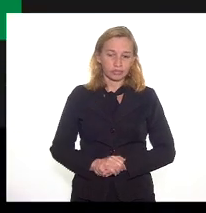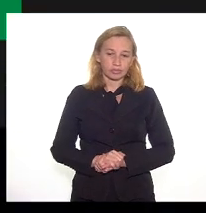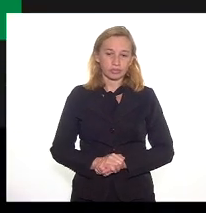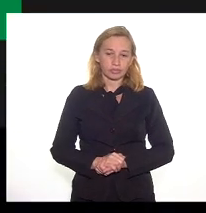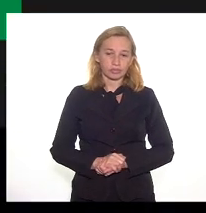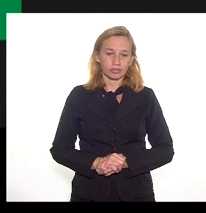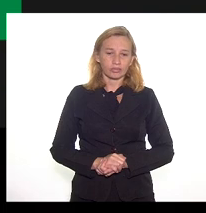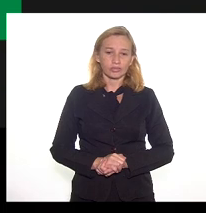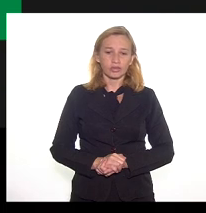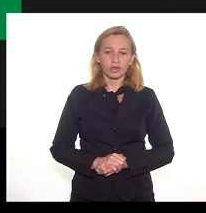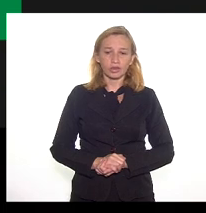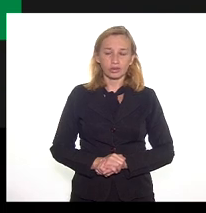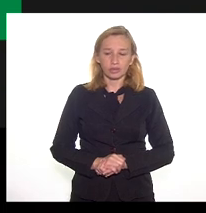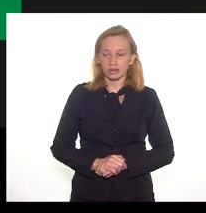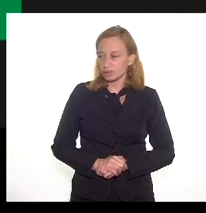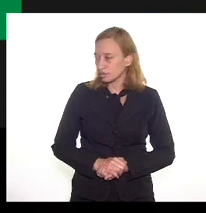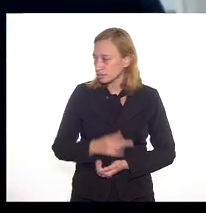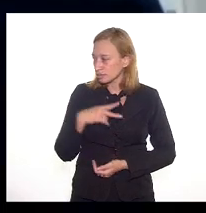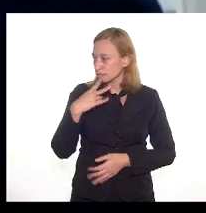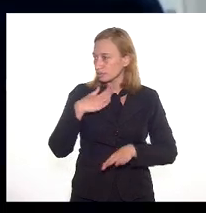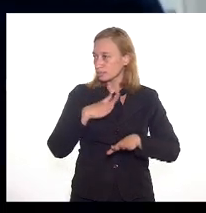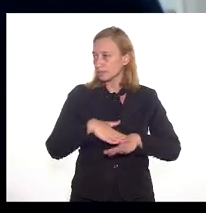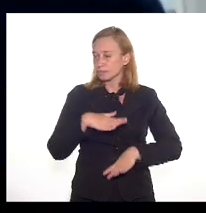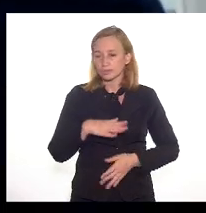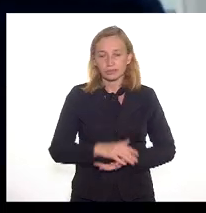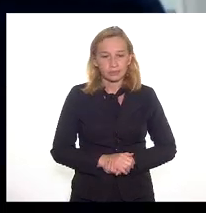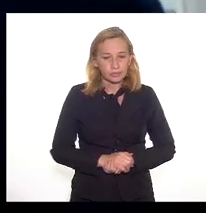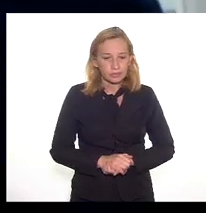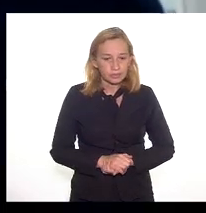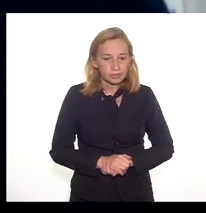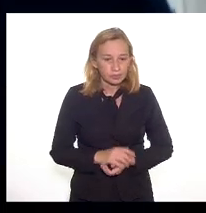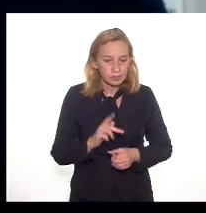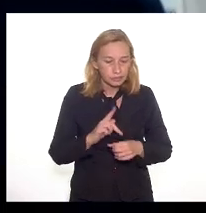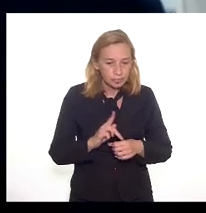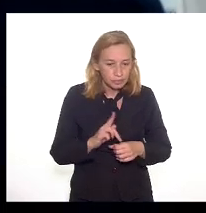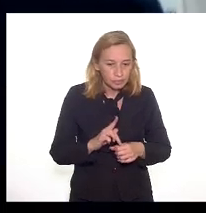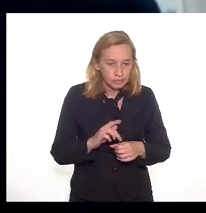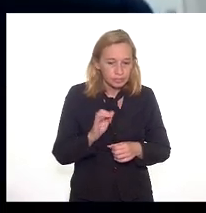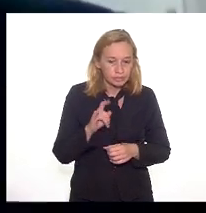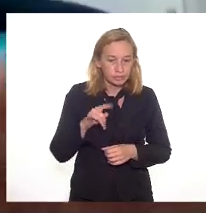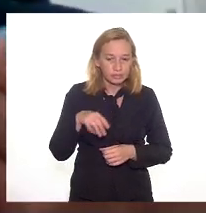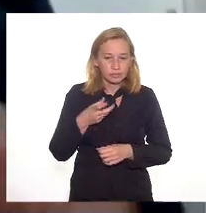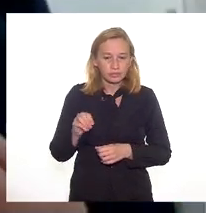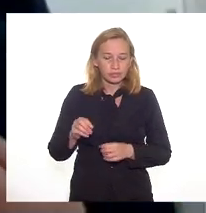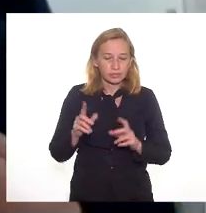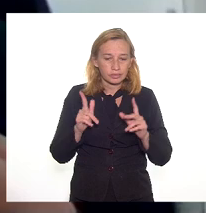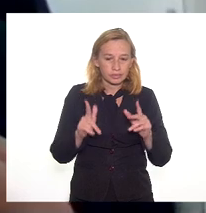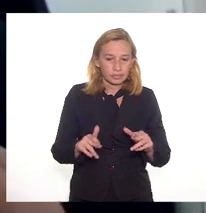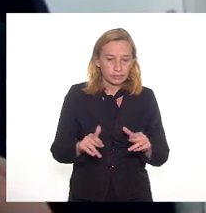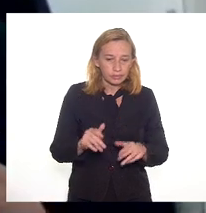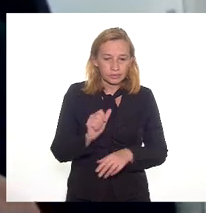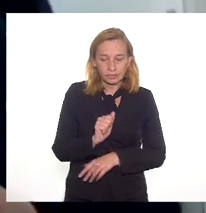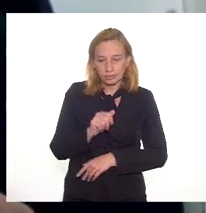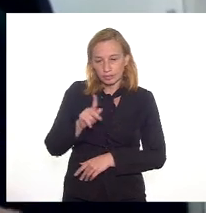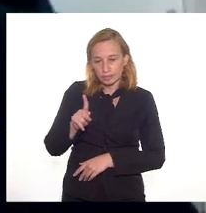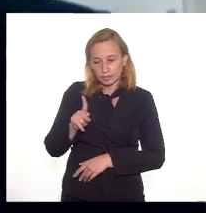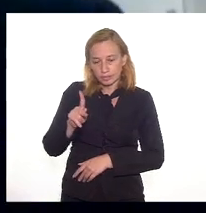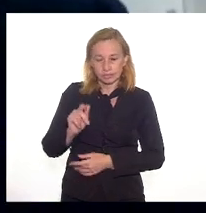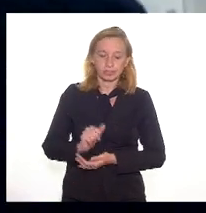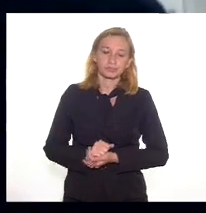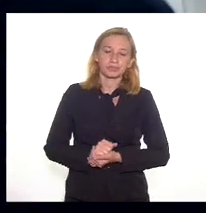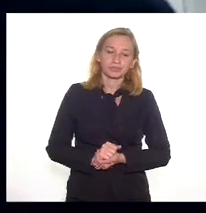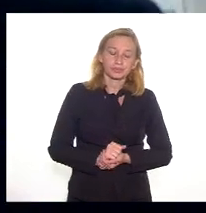dar algumas informações a mais. A Petrobras ela coloca nas suas licitações os mesmos percentuais que são exigidos pela ANP.